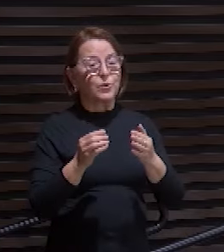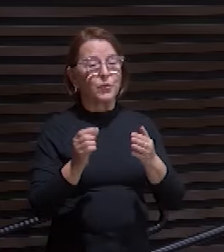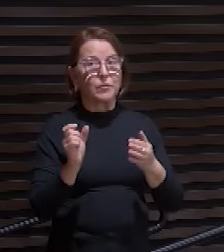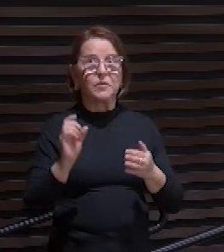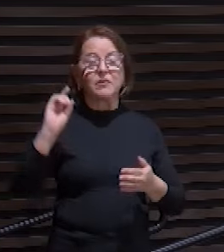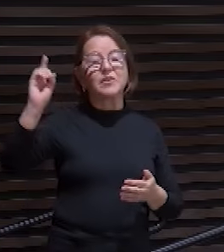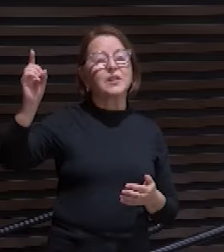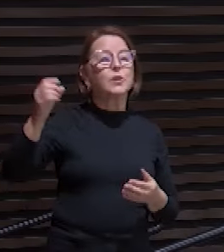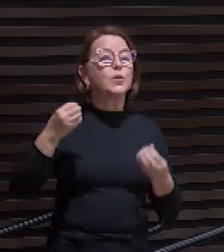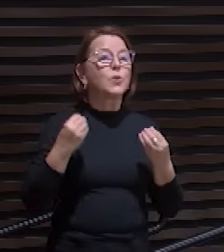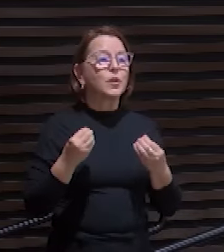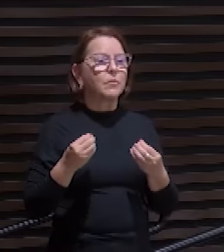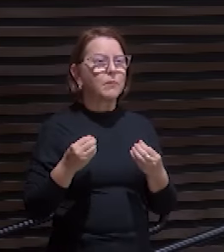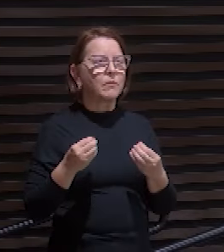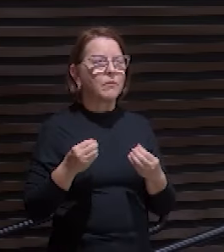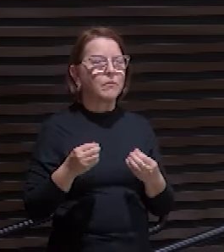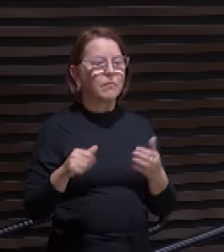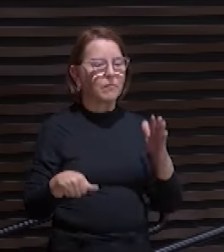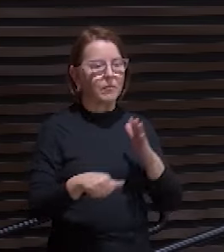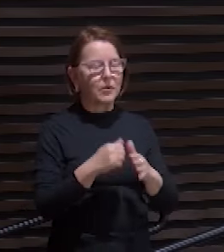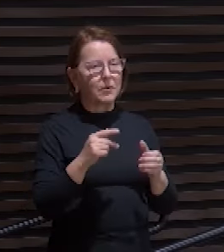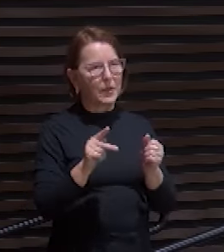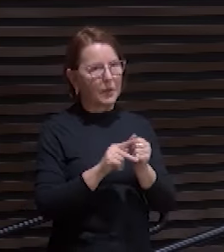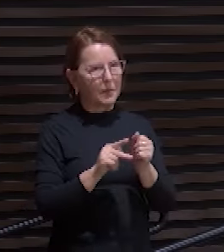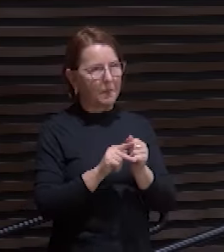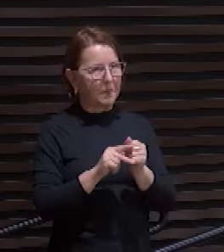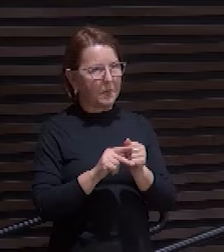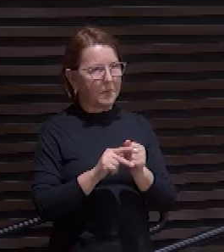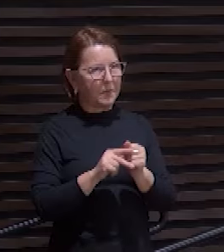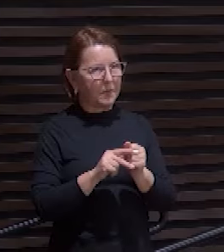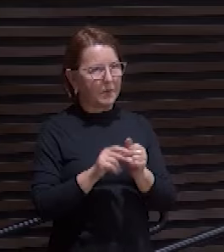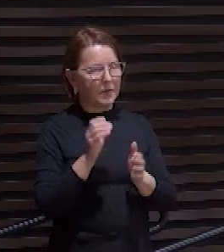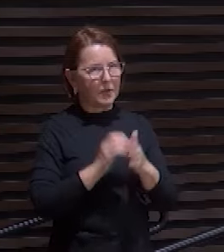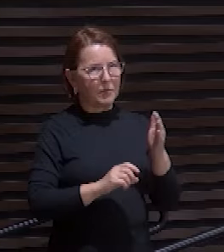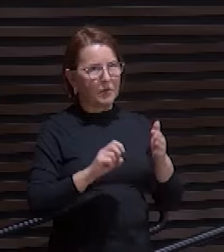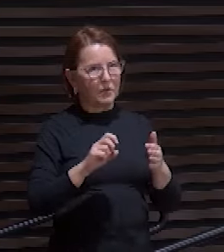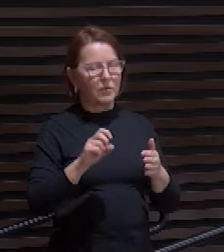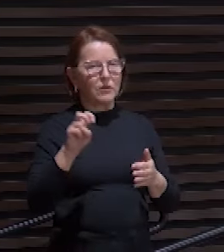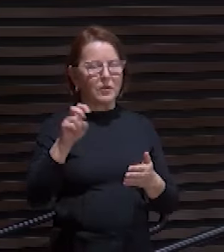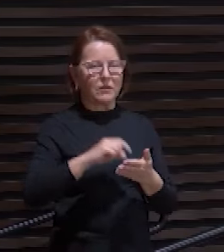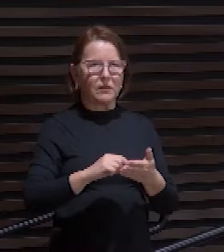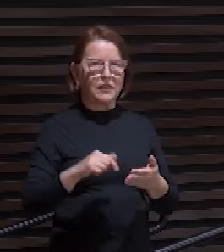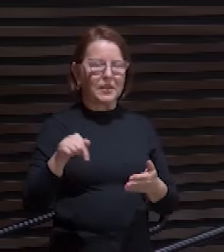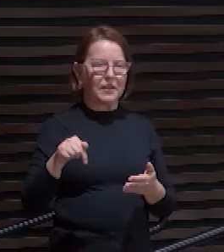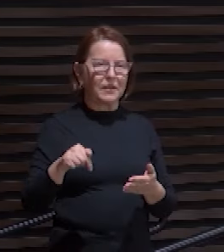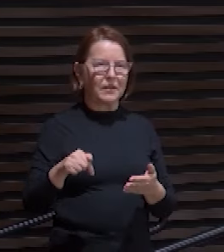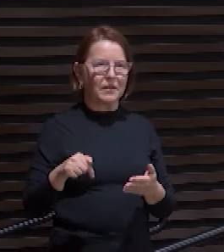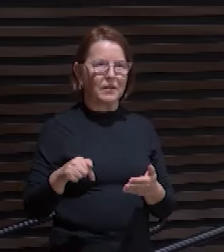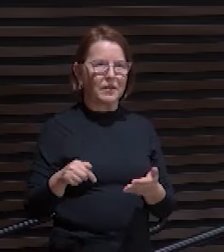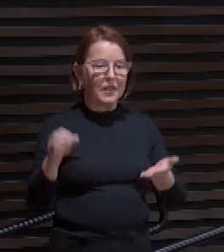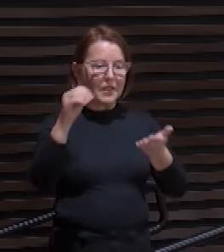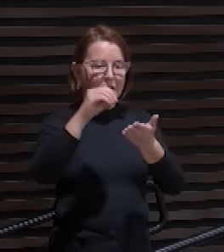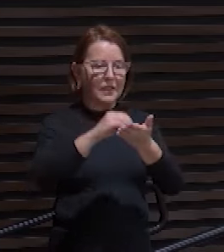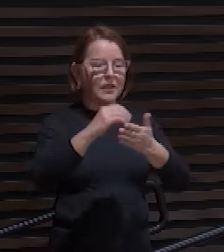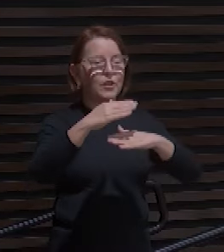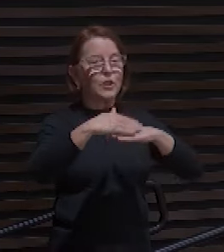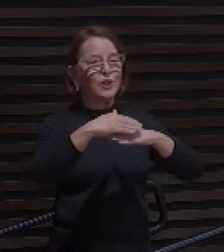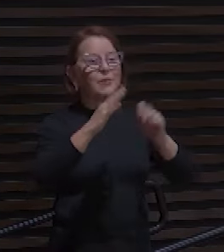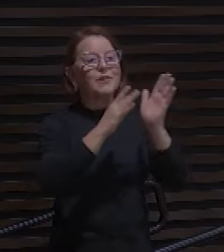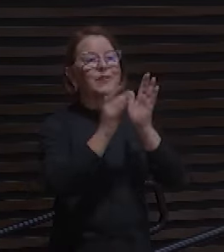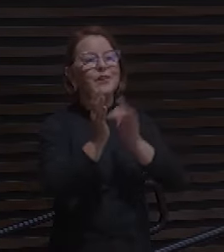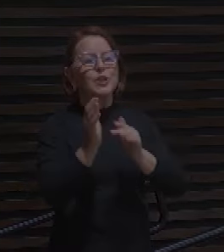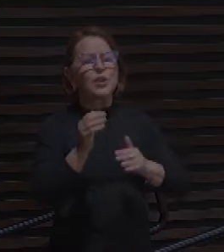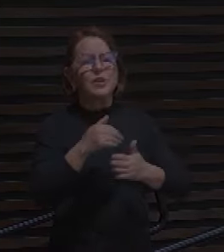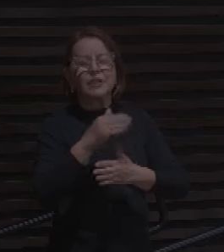Lembra de 1 Pedro 5,7? Lançando sobre Jesus, lançando sobre Ele toda